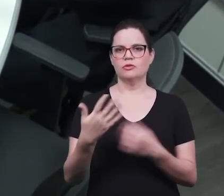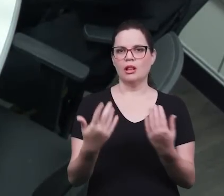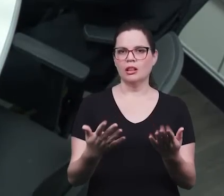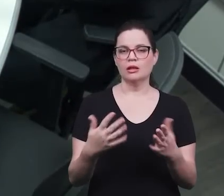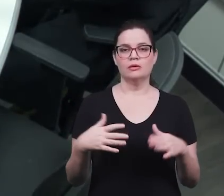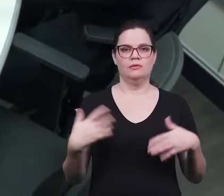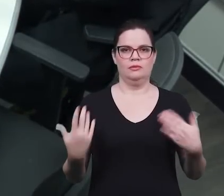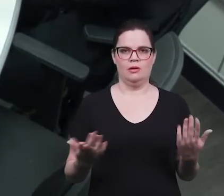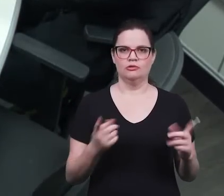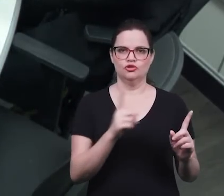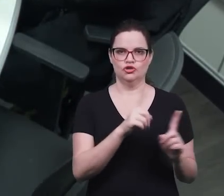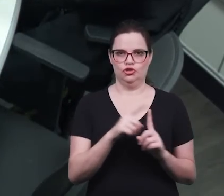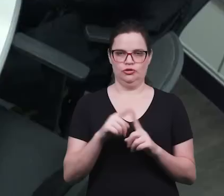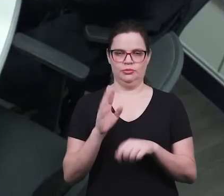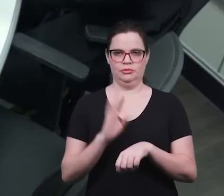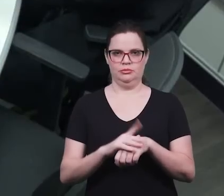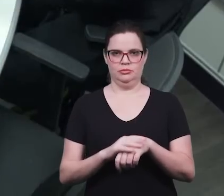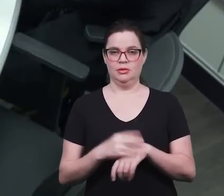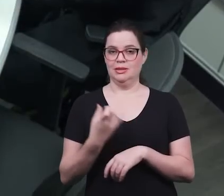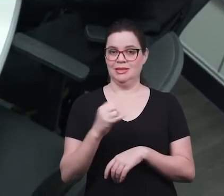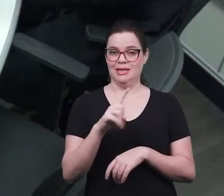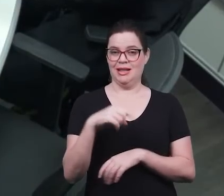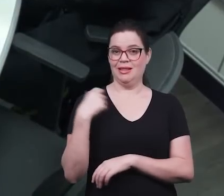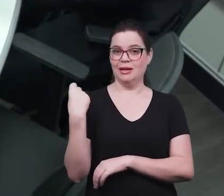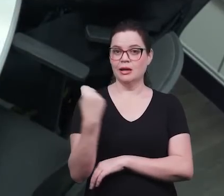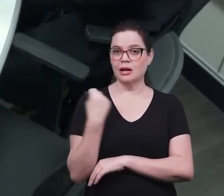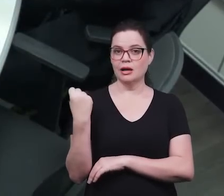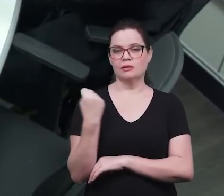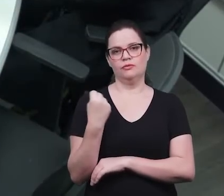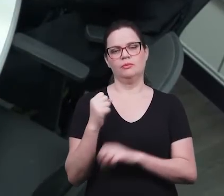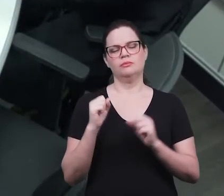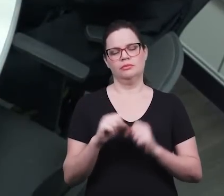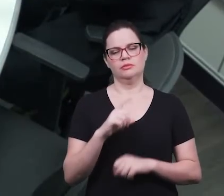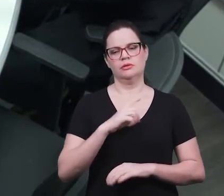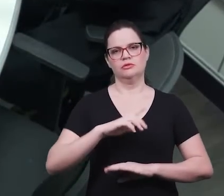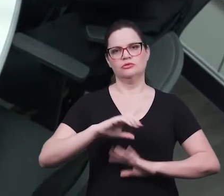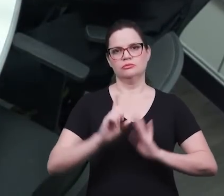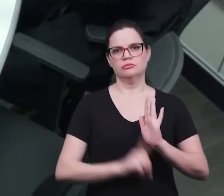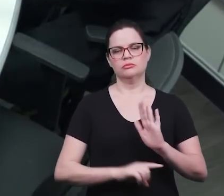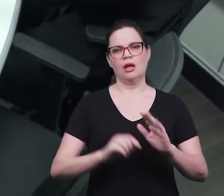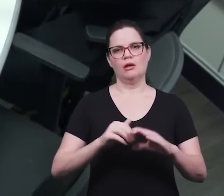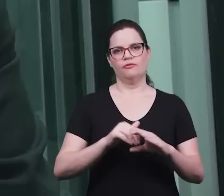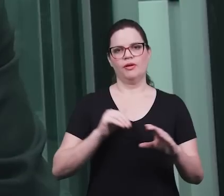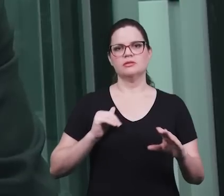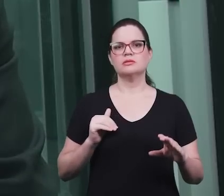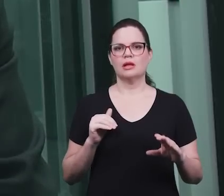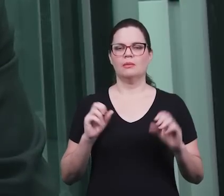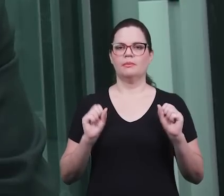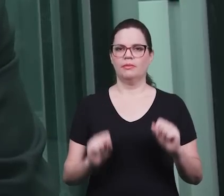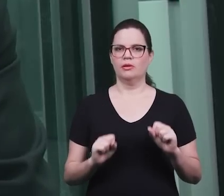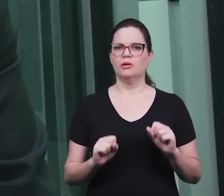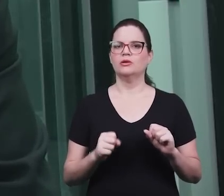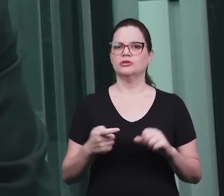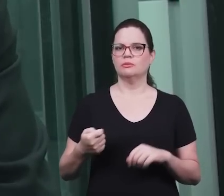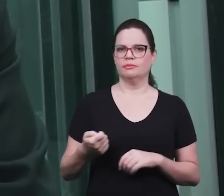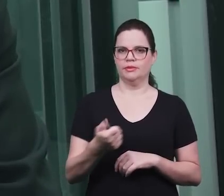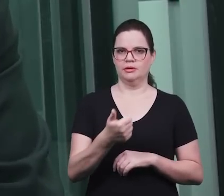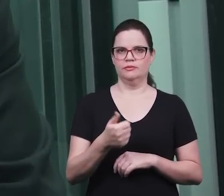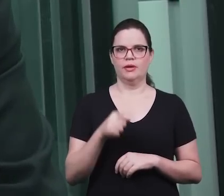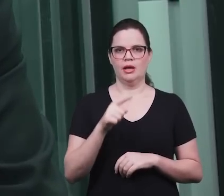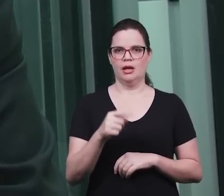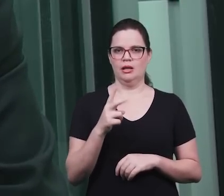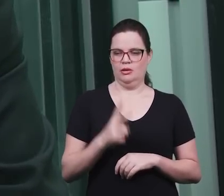Ela, tendo um agravamento, certamente ela tem direito a um benefício. Ela